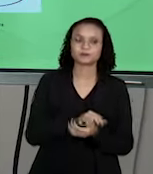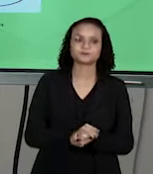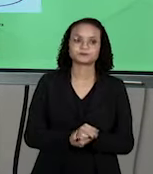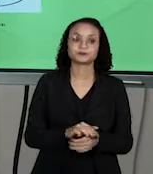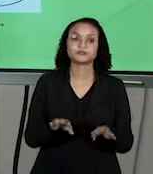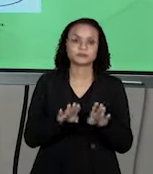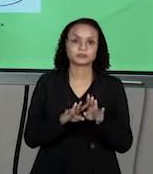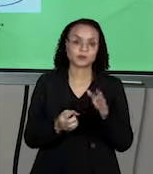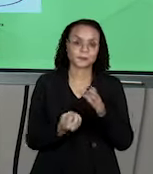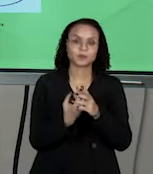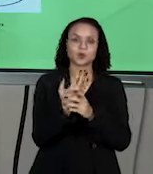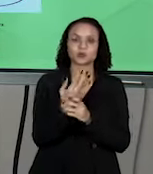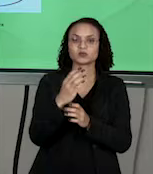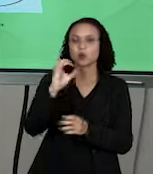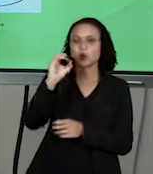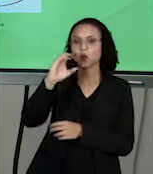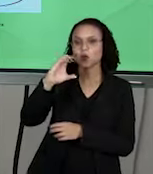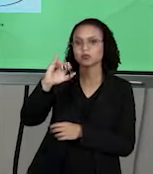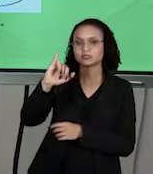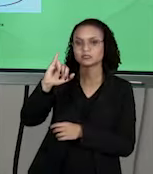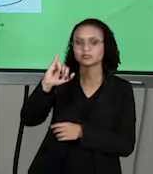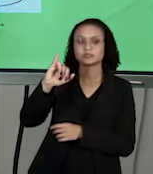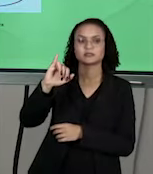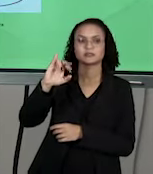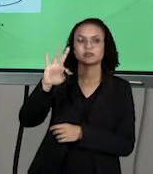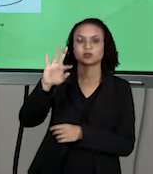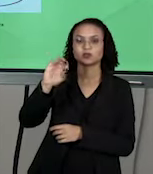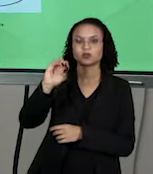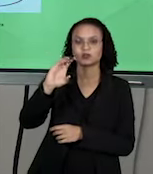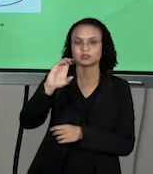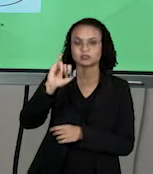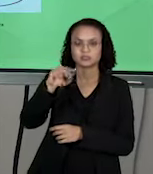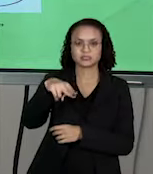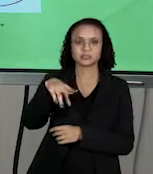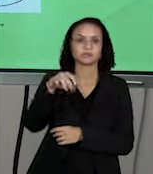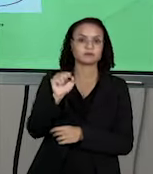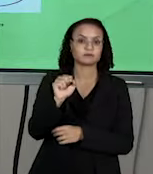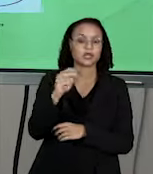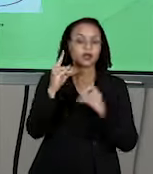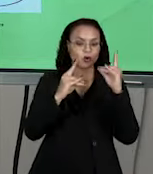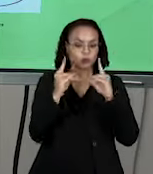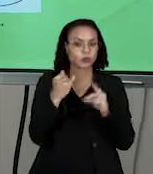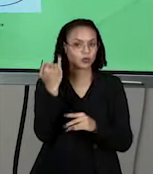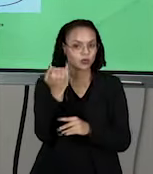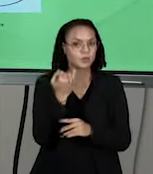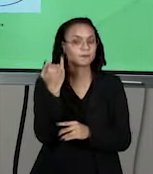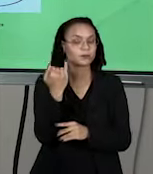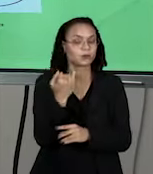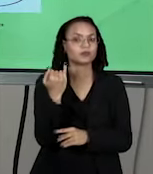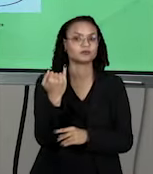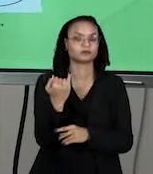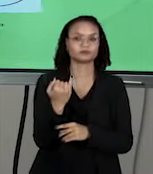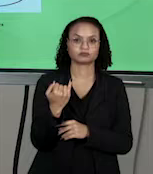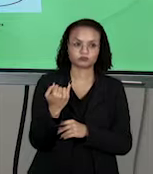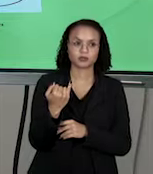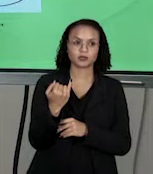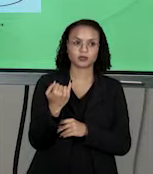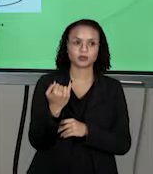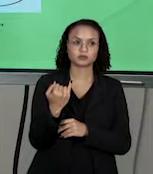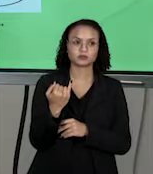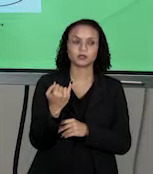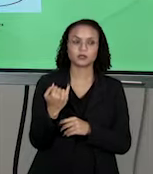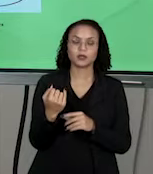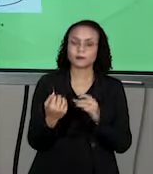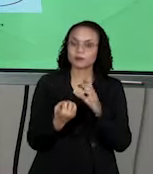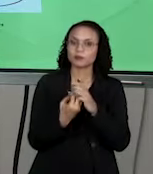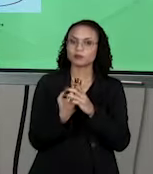a ocitocina, que vai ser um hormônio muito importante para a expulsão, né, para a produção